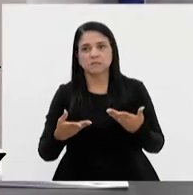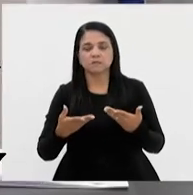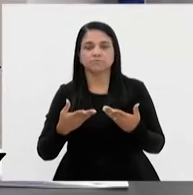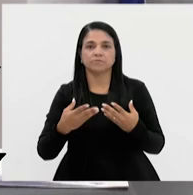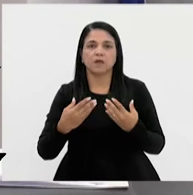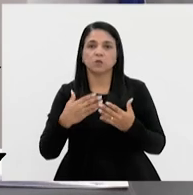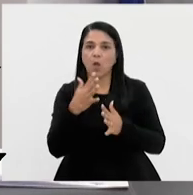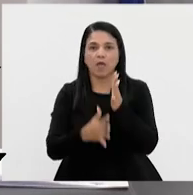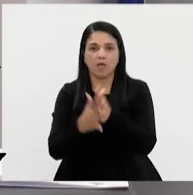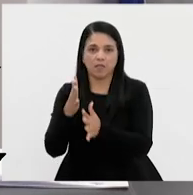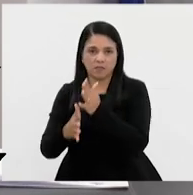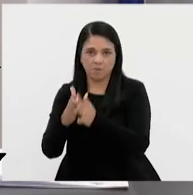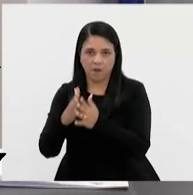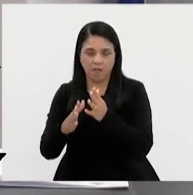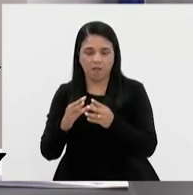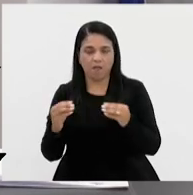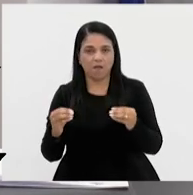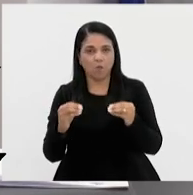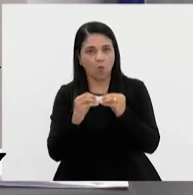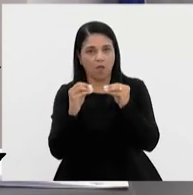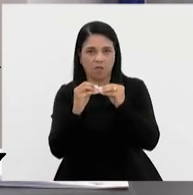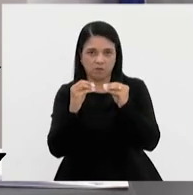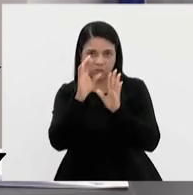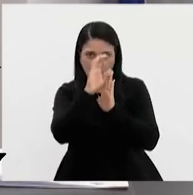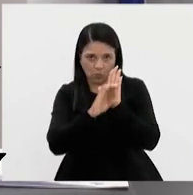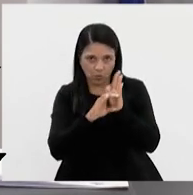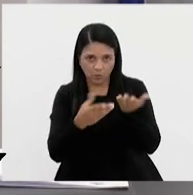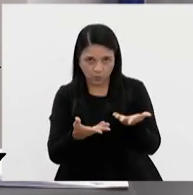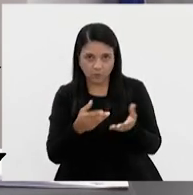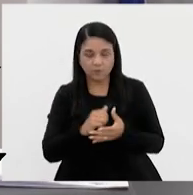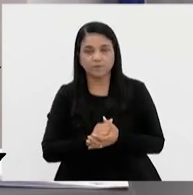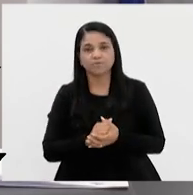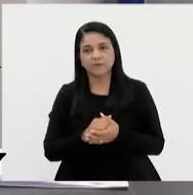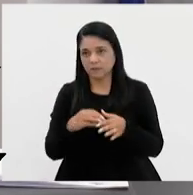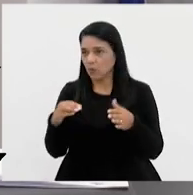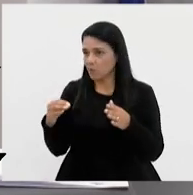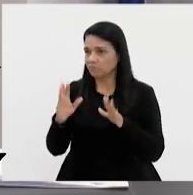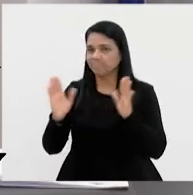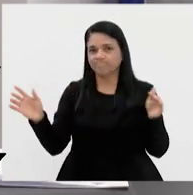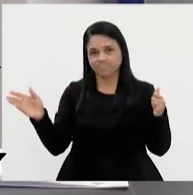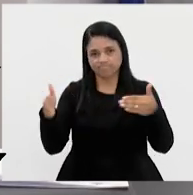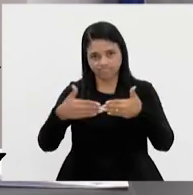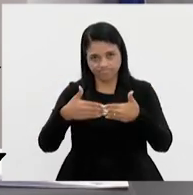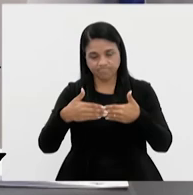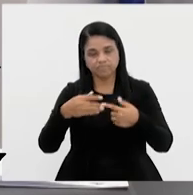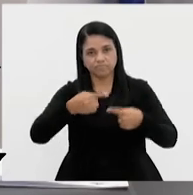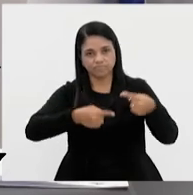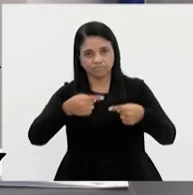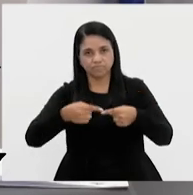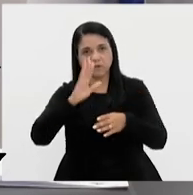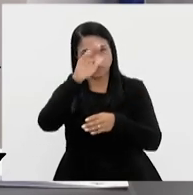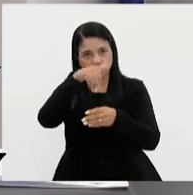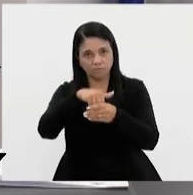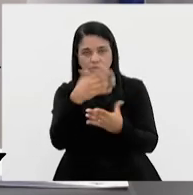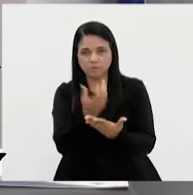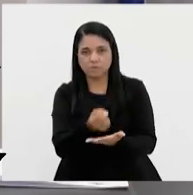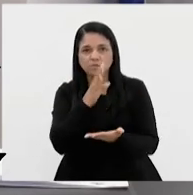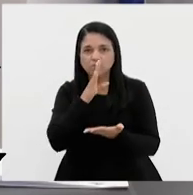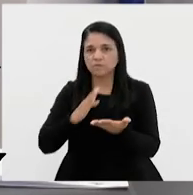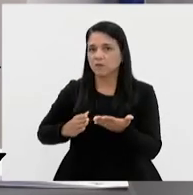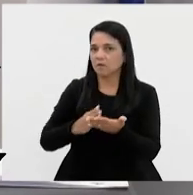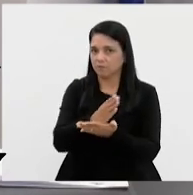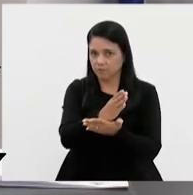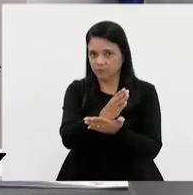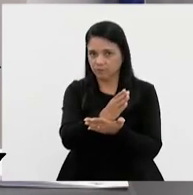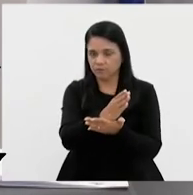tradicional. Exatamente. Então, pode ser dessa forma? Pode. Então, encerrada a discussão, em votação, os senhores que aprovam permaneçam como